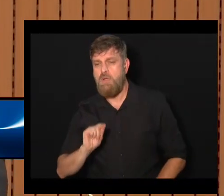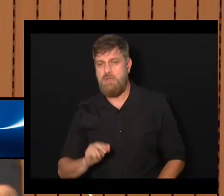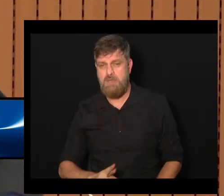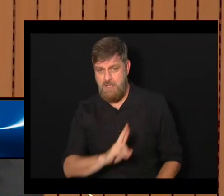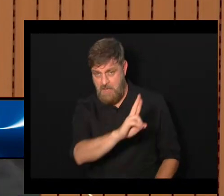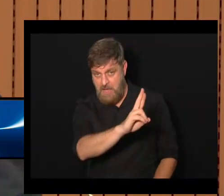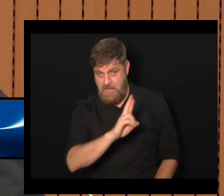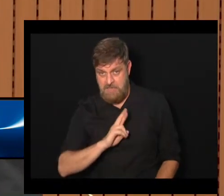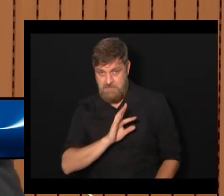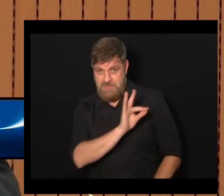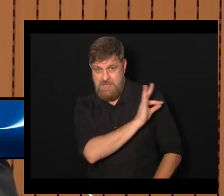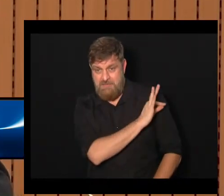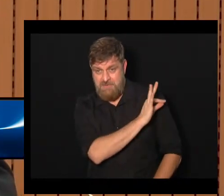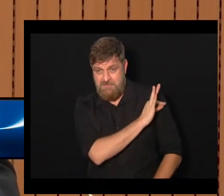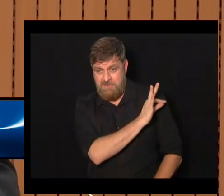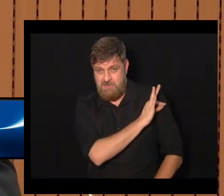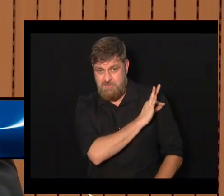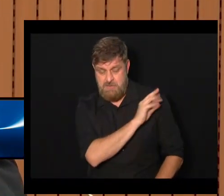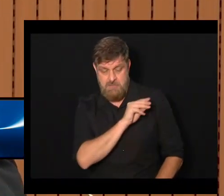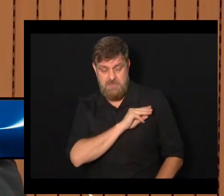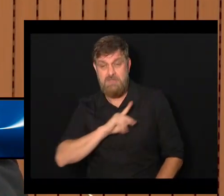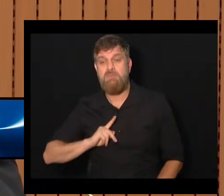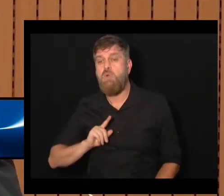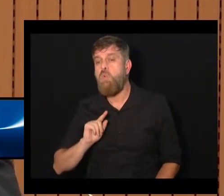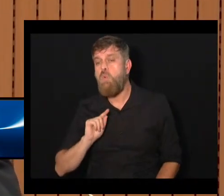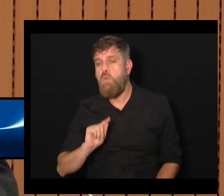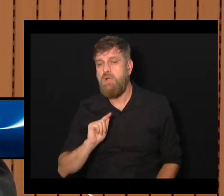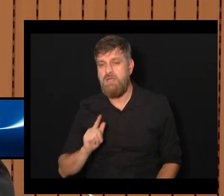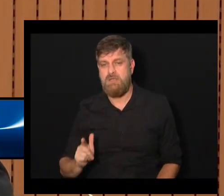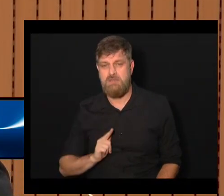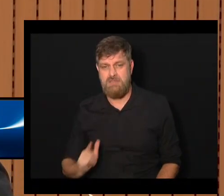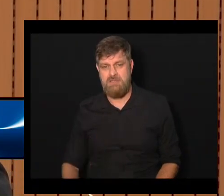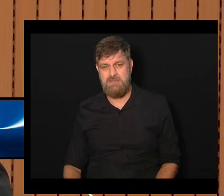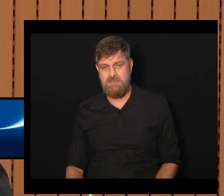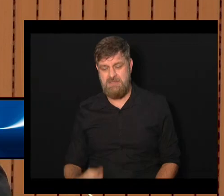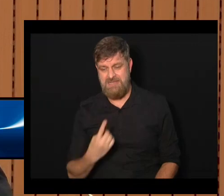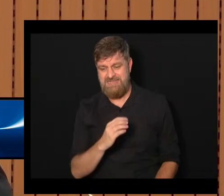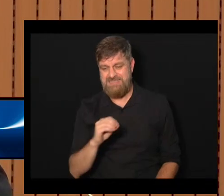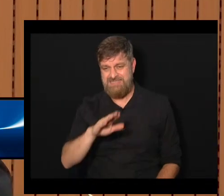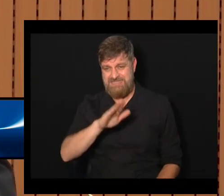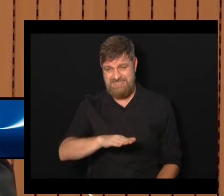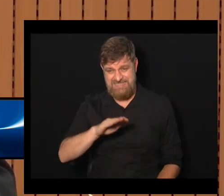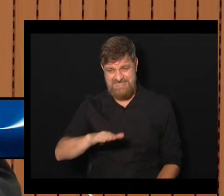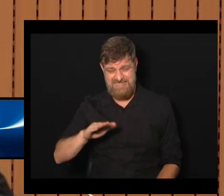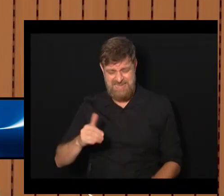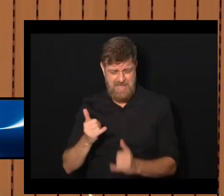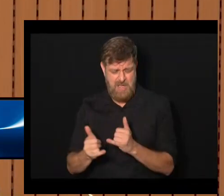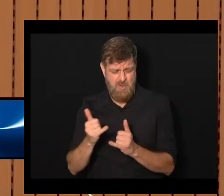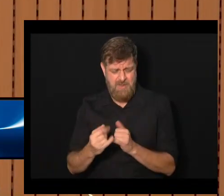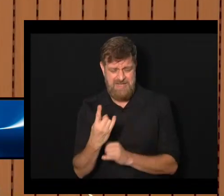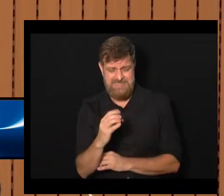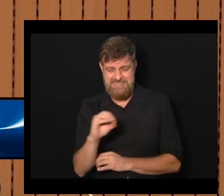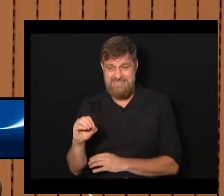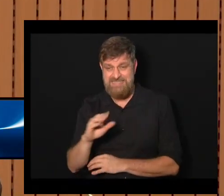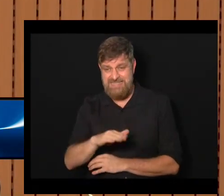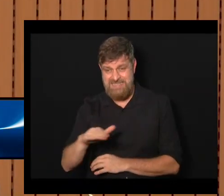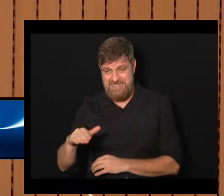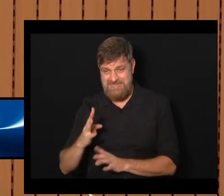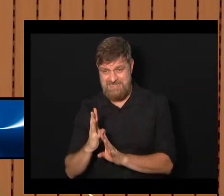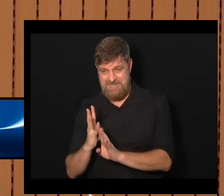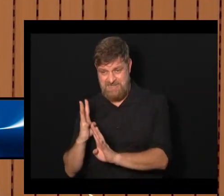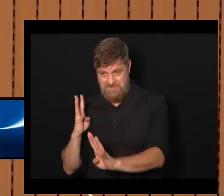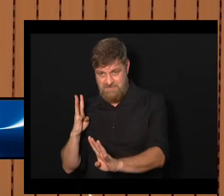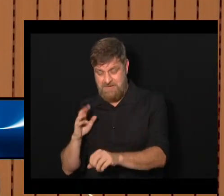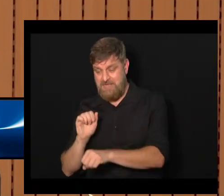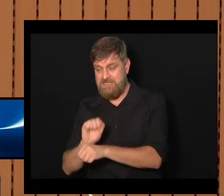resposta da Prefeitura para o Ministério Público é de que há cerca de 100 crianças, próximo de 100 crianças, que estavam na fila de espera